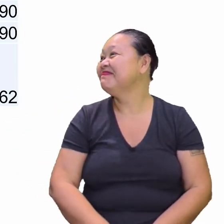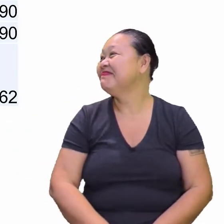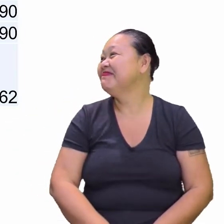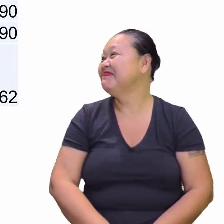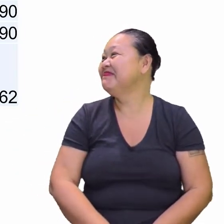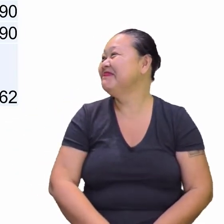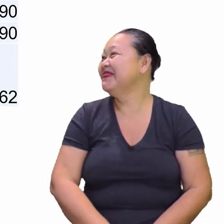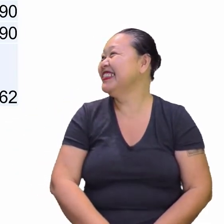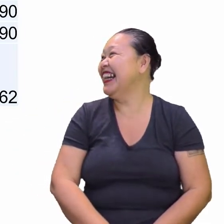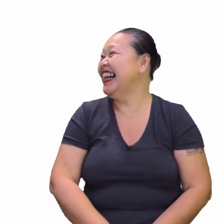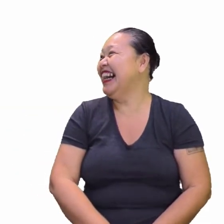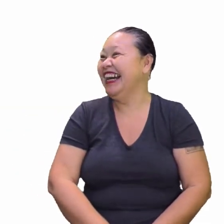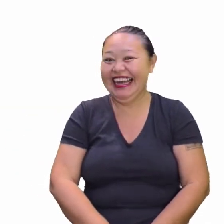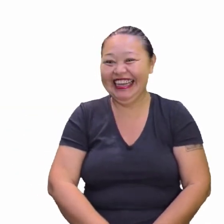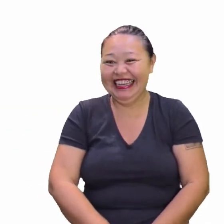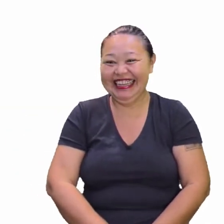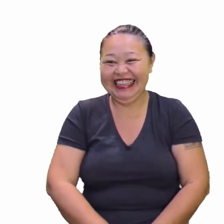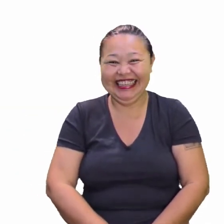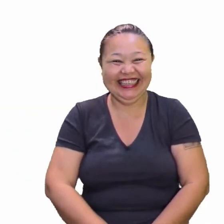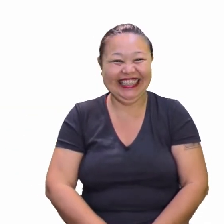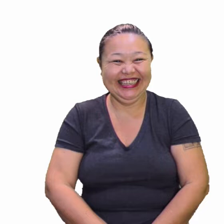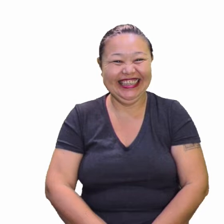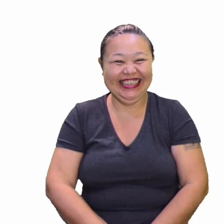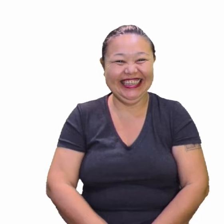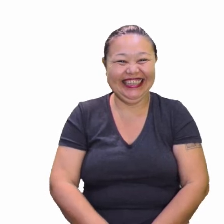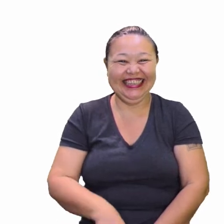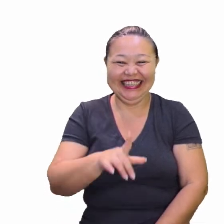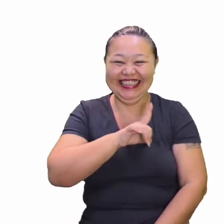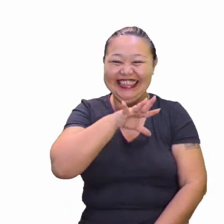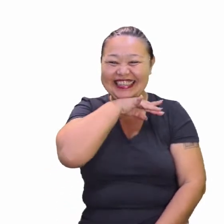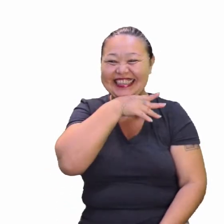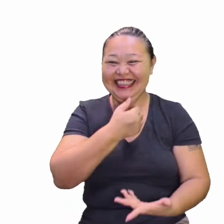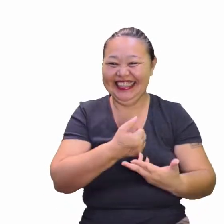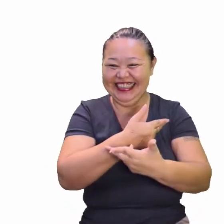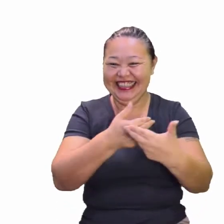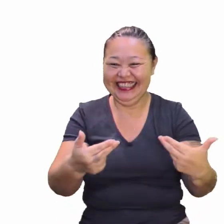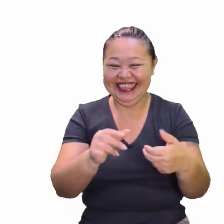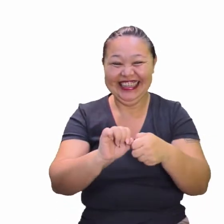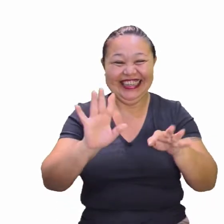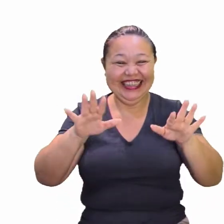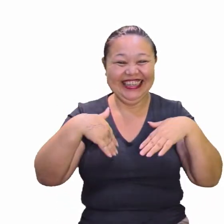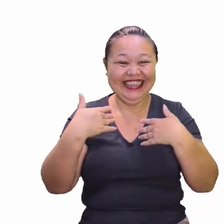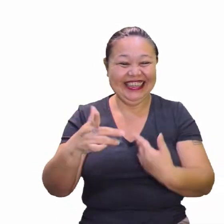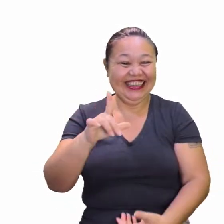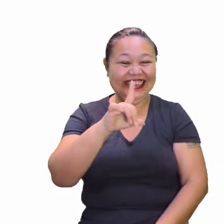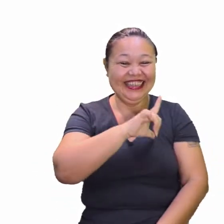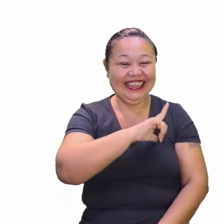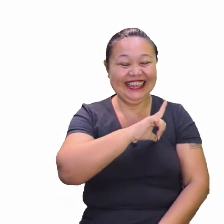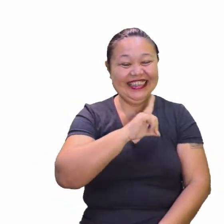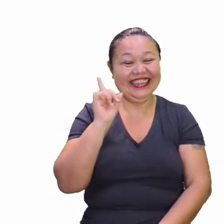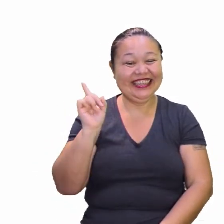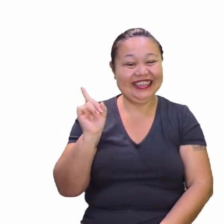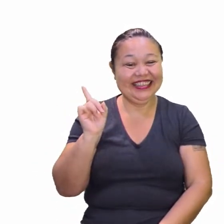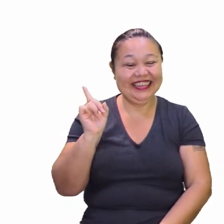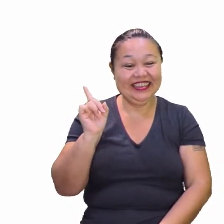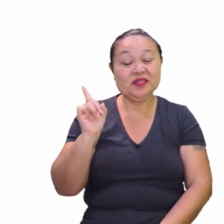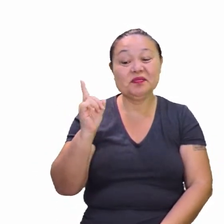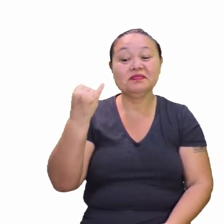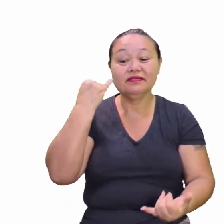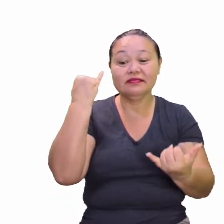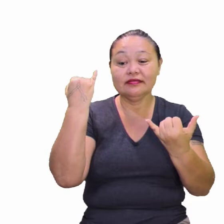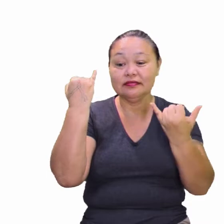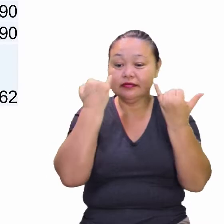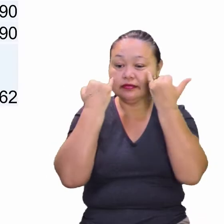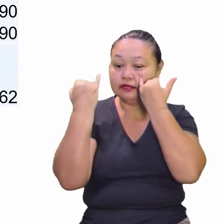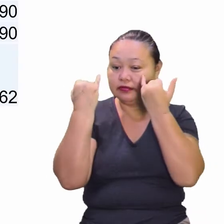Não. Não? Tudo bem. Vamos lá. Efetivo de animais. Então, olha só, aquelas informações,